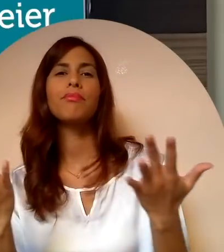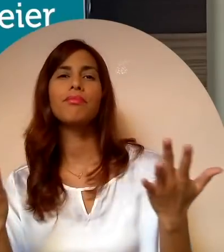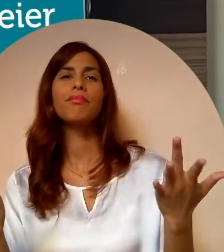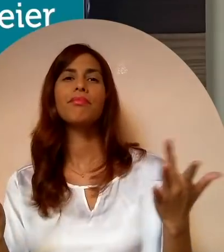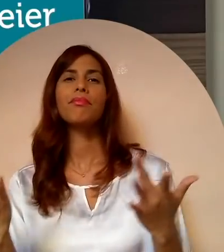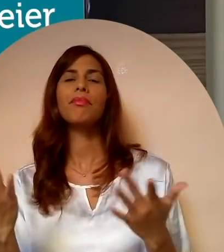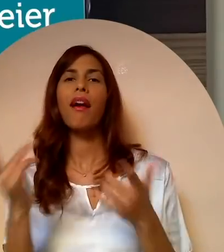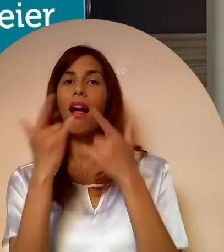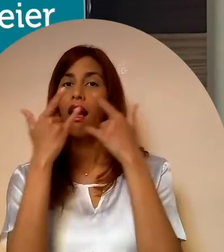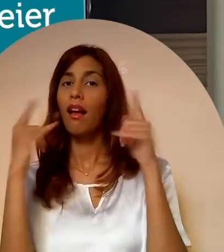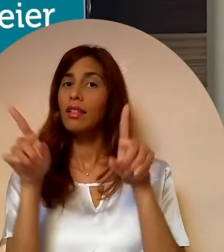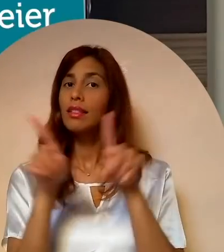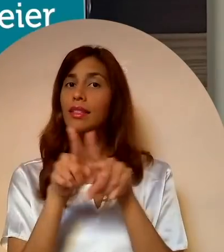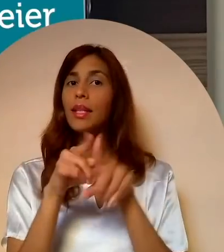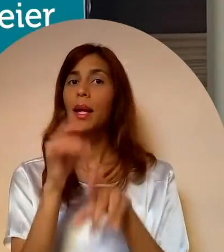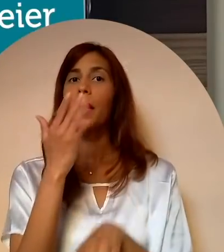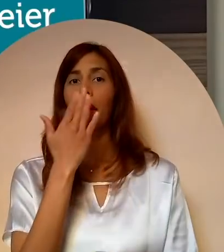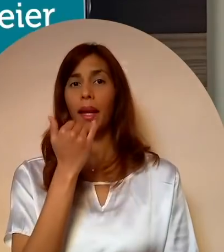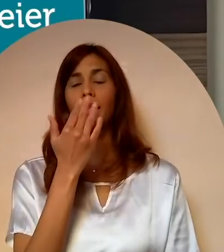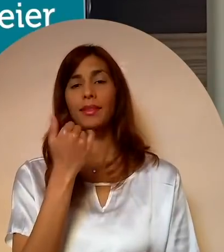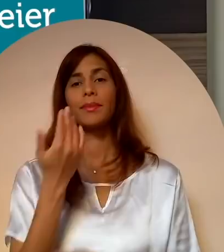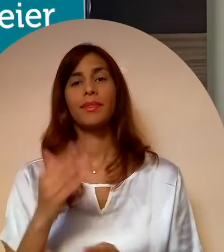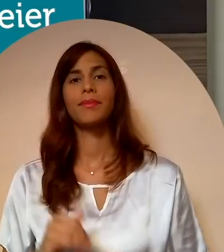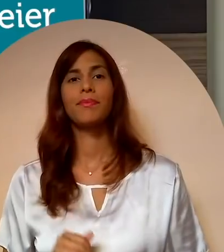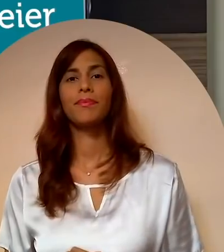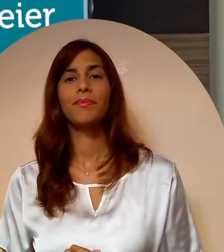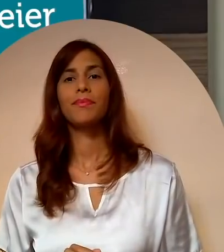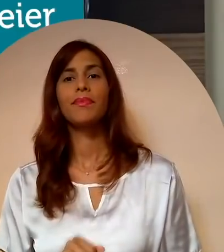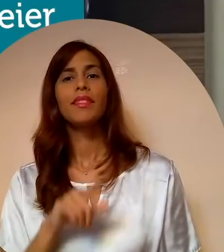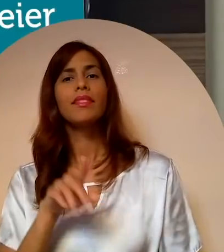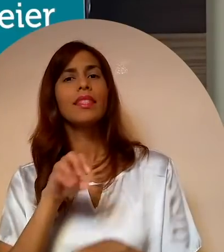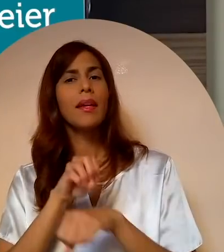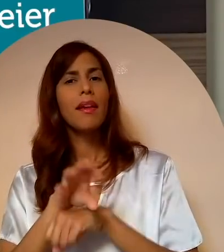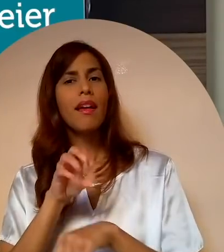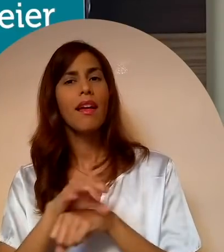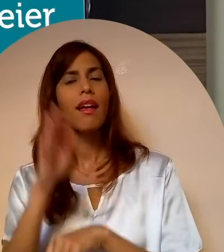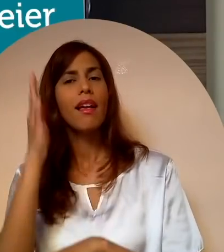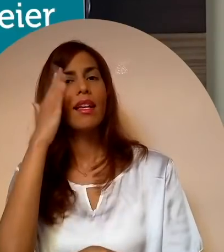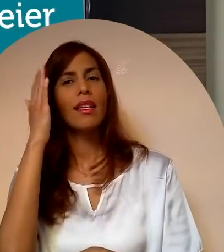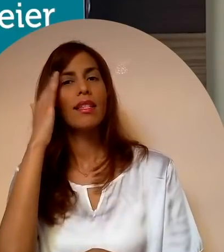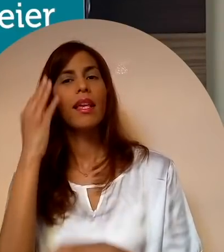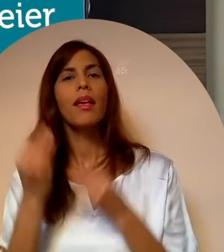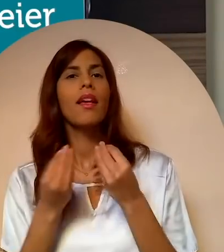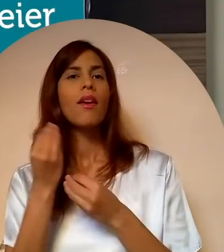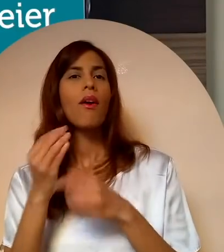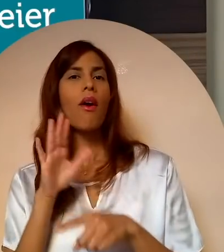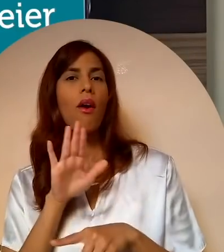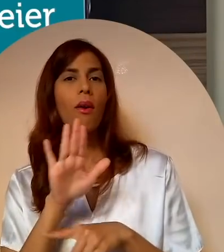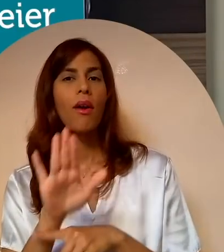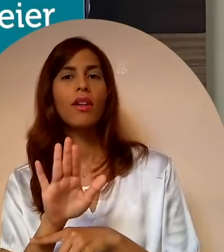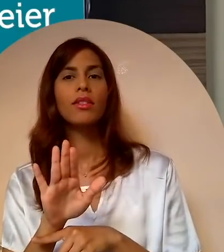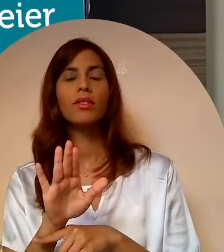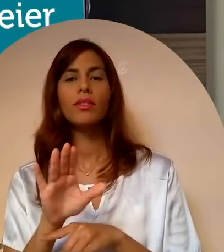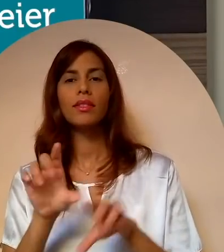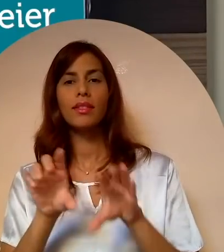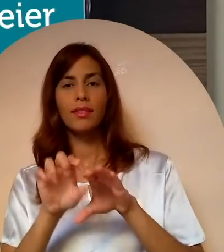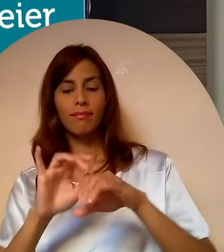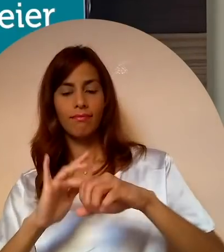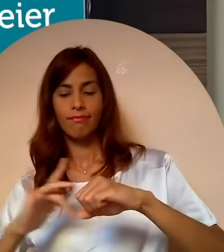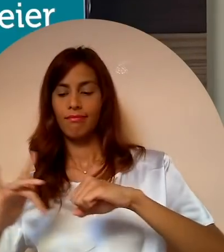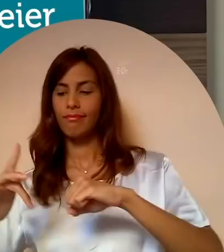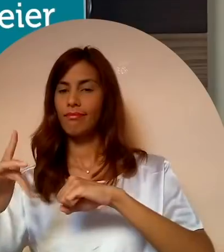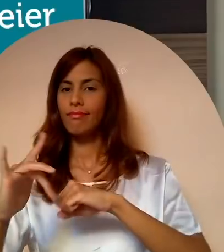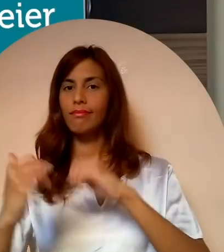Deus, na forma de proteção e alimentos, chegue até as pessoas que mais precisam. Para mais informações e saber como